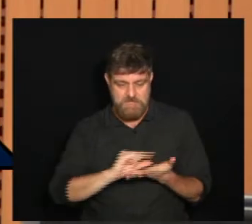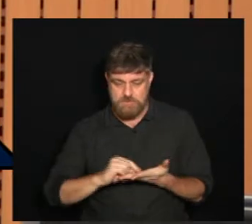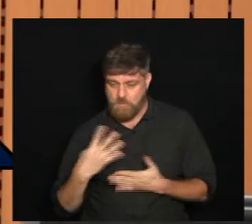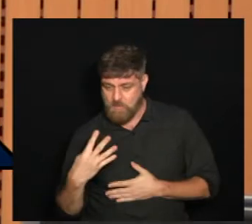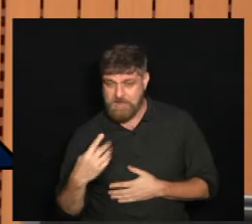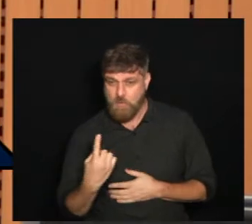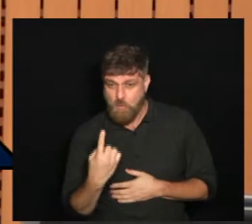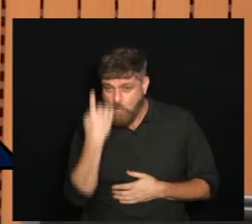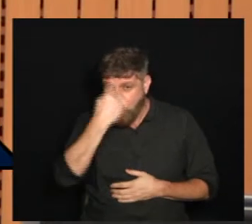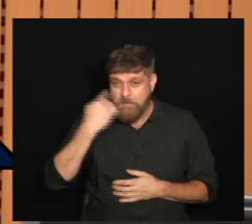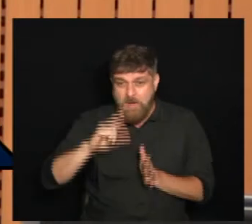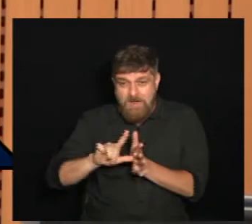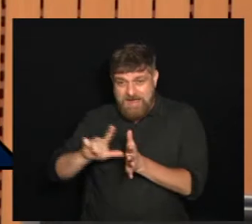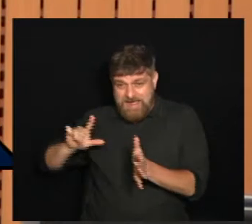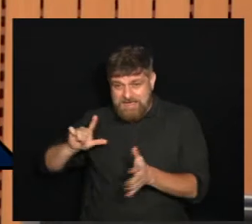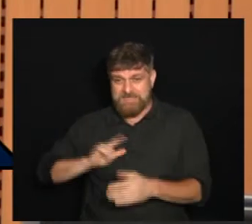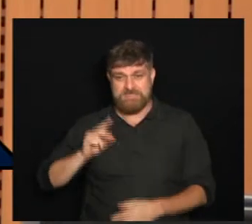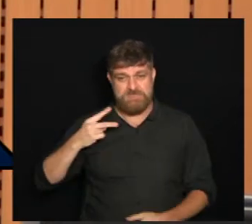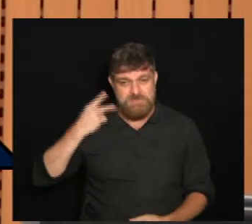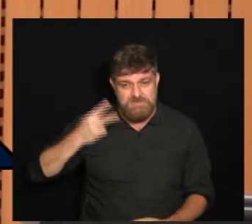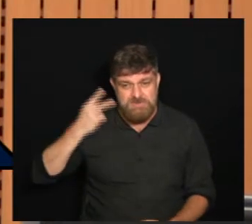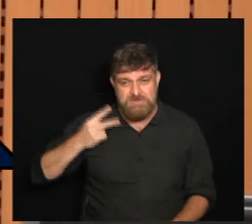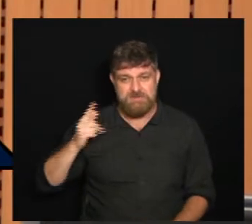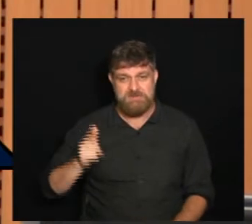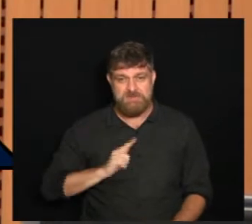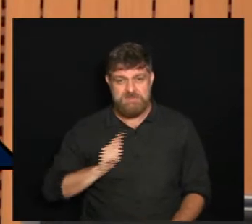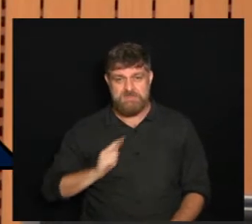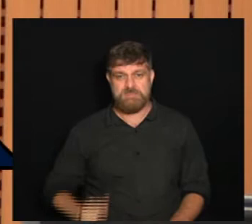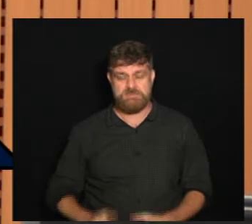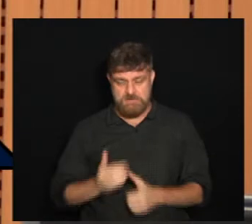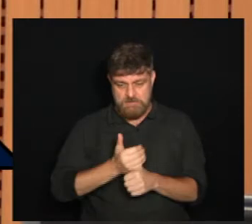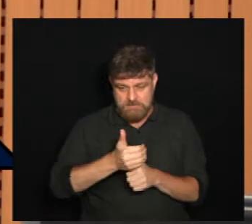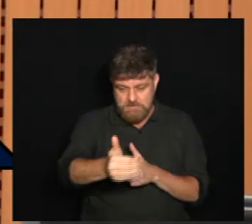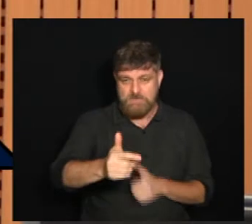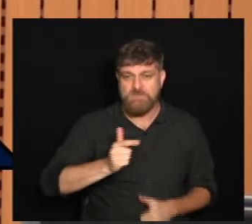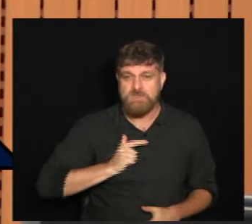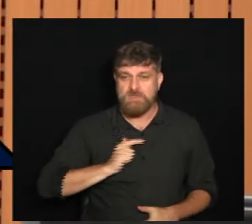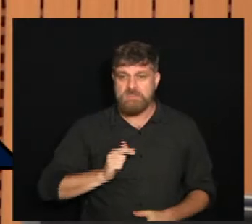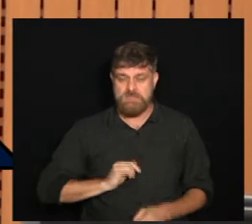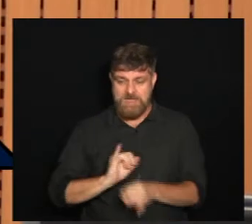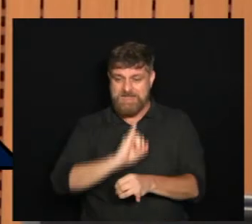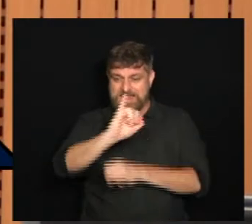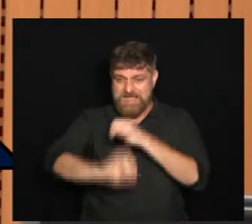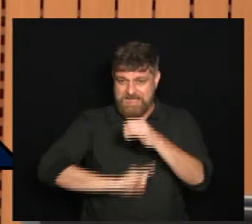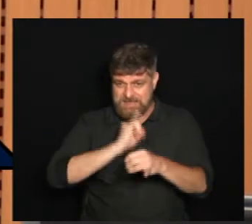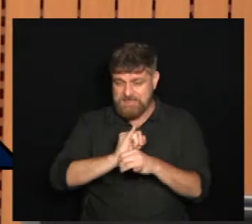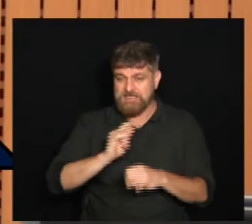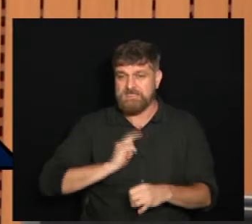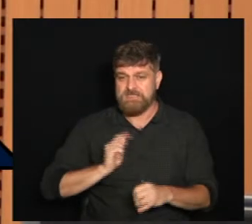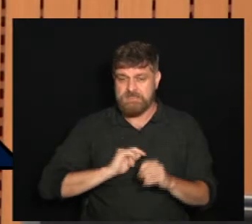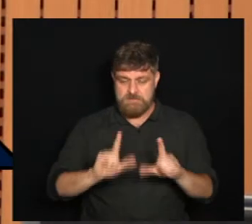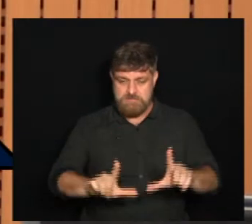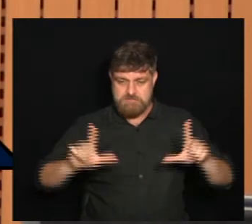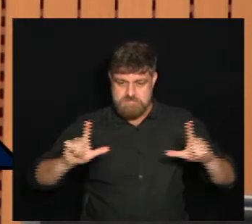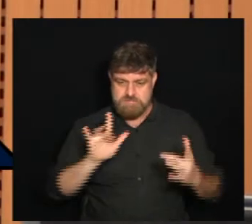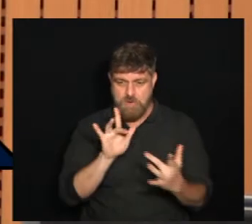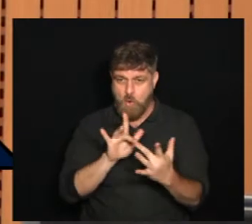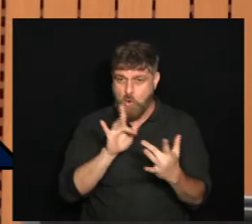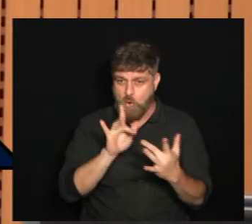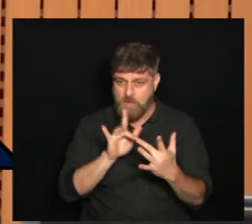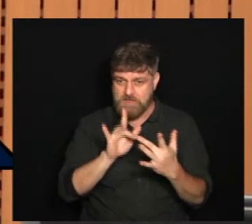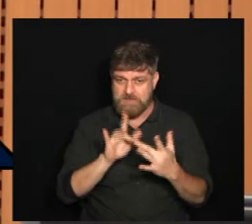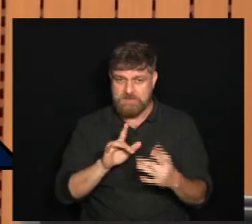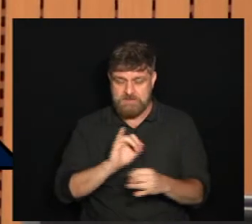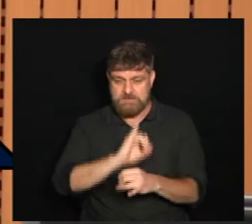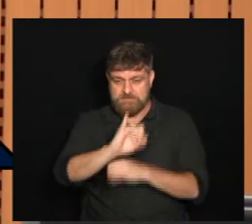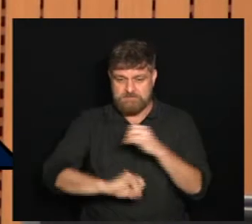de antecedência da reunião, os parlamentares, no exercício do mandato, receberão o endereço eletrônico por meio do qual poderão conectar-se à reunião virtual